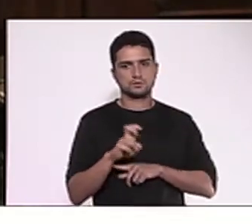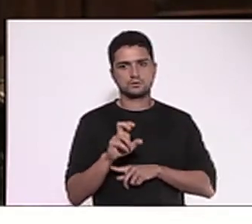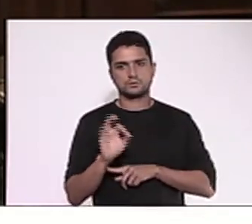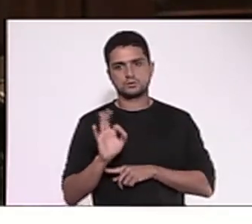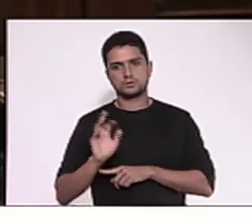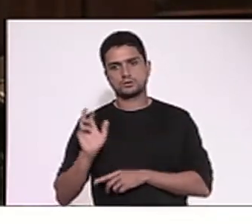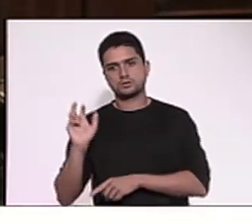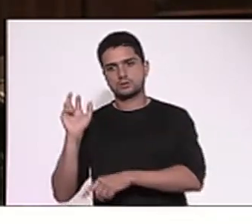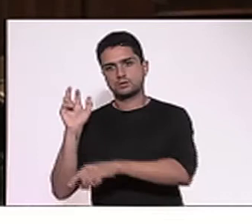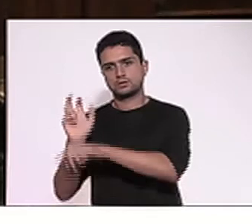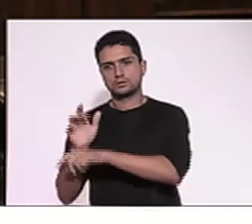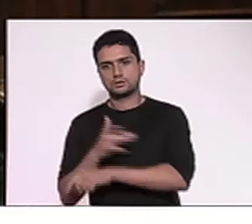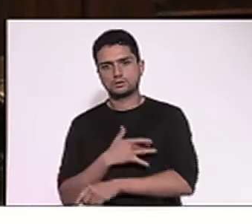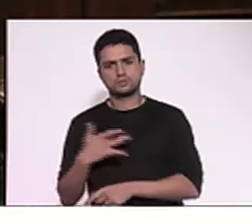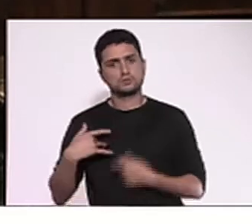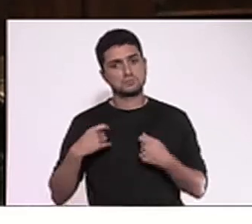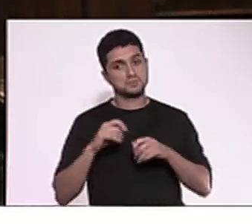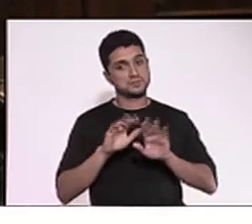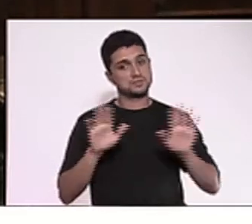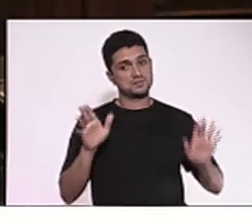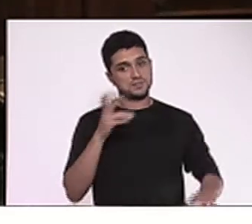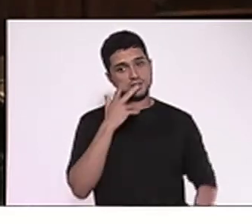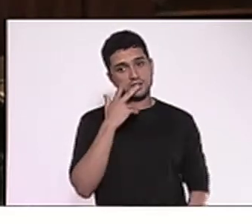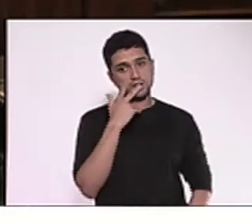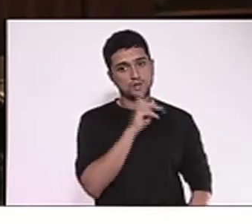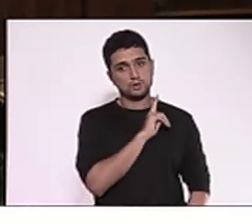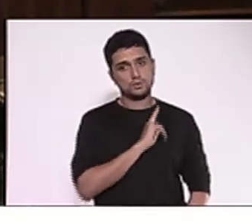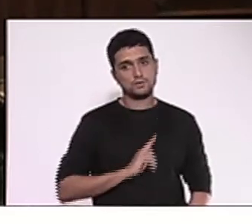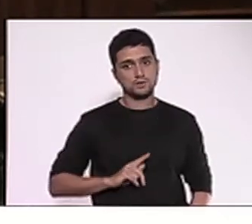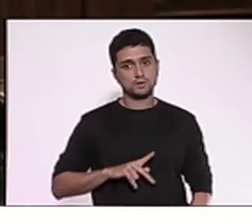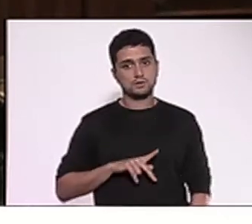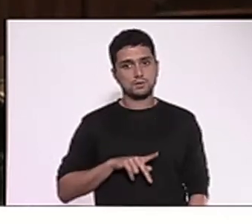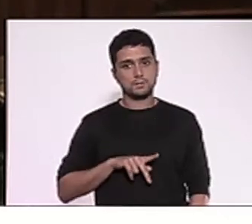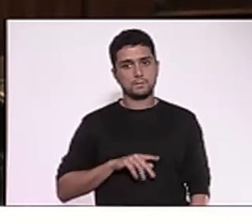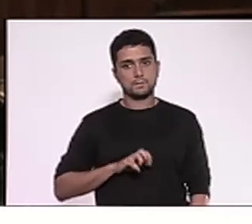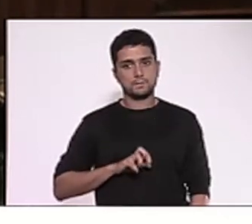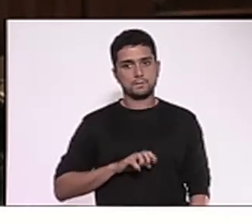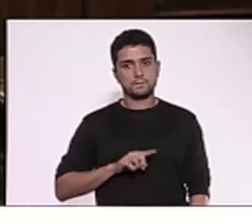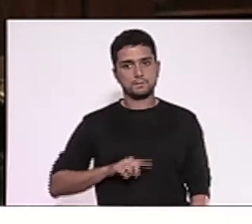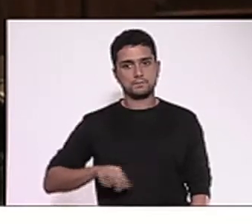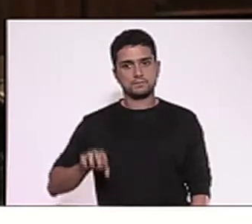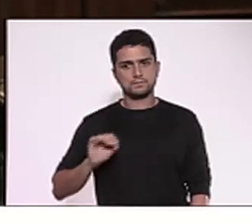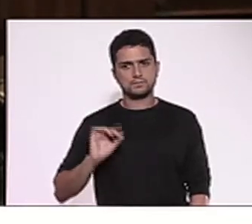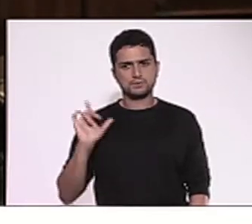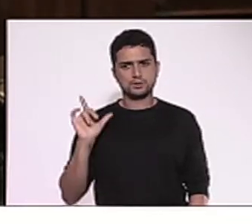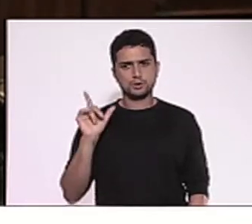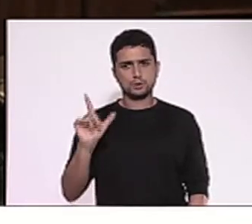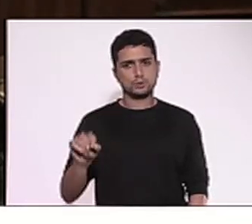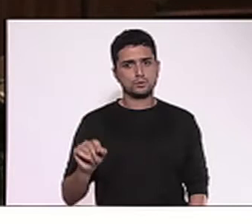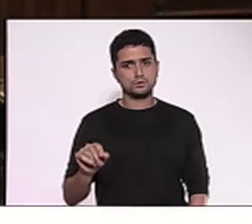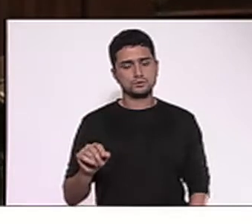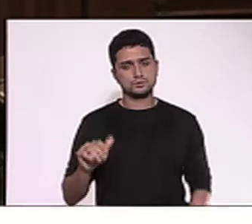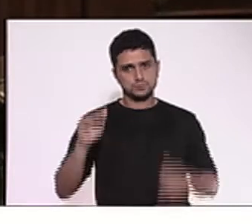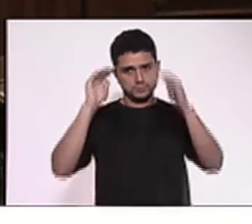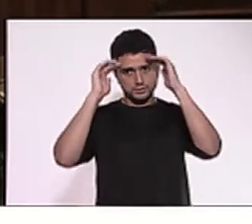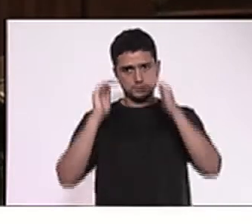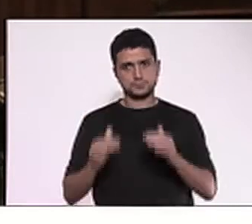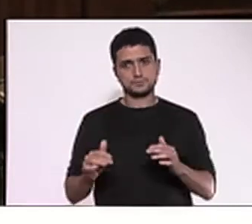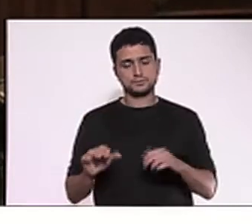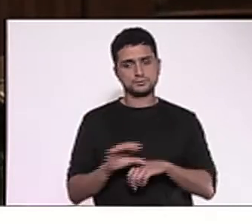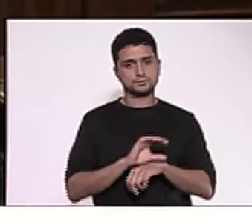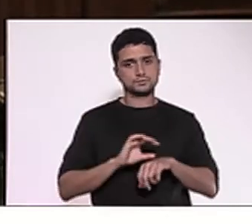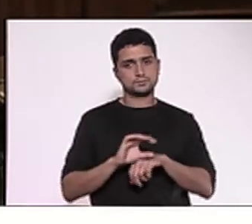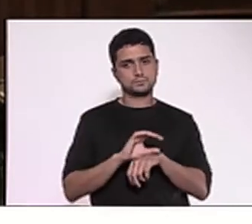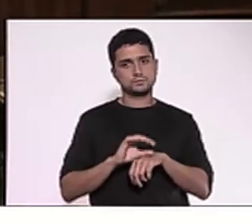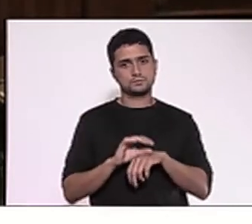nem dizer que o governo Pezão ficou longe de cumprir esses 2 percentuais, e isso é para além dos mínimos